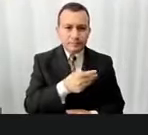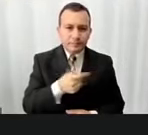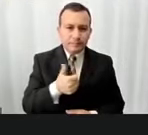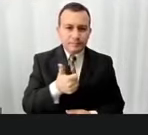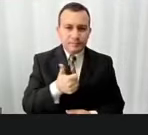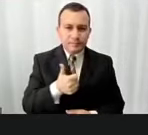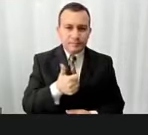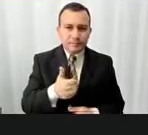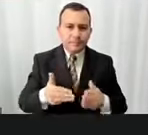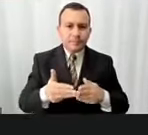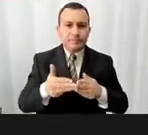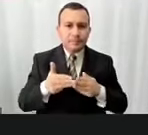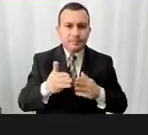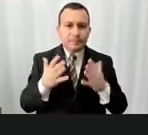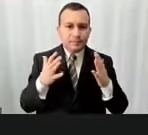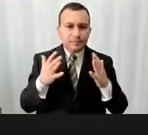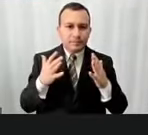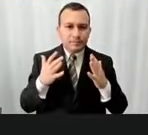Moção de aplauso.